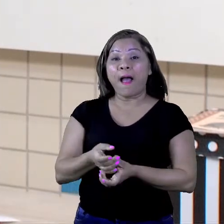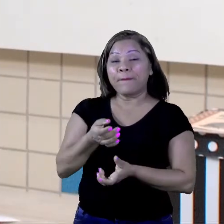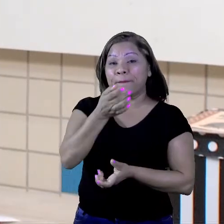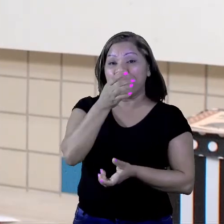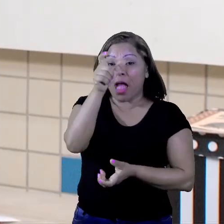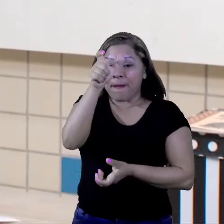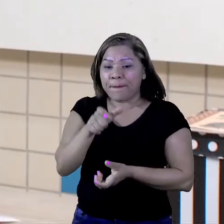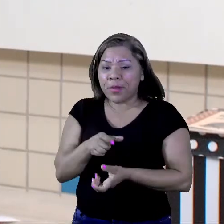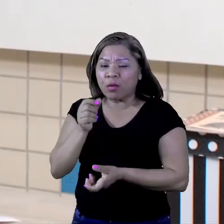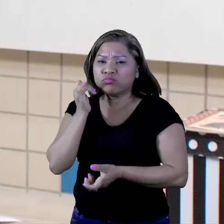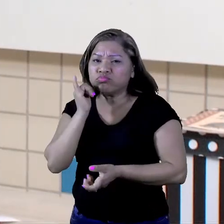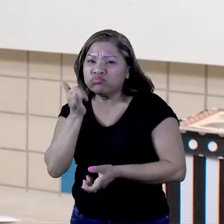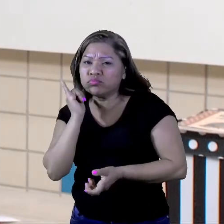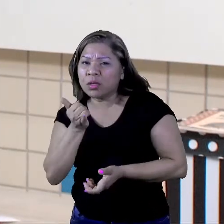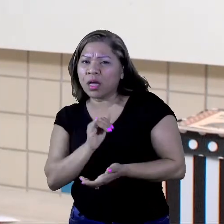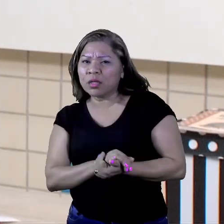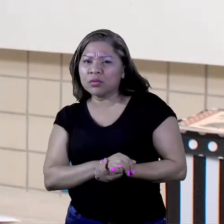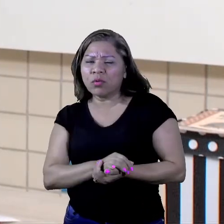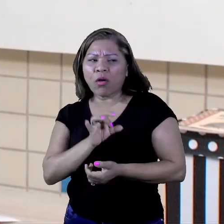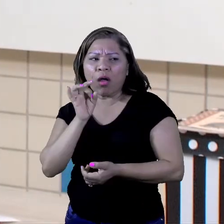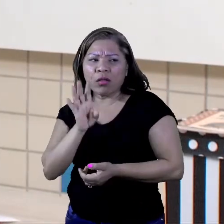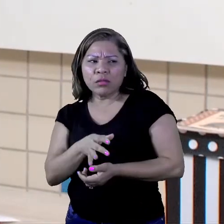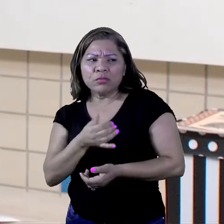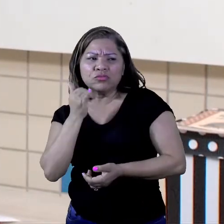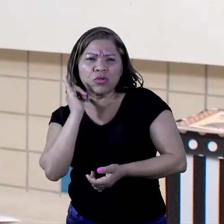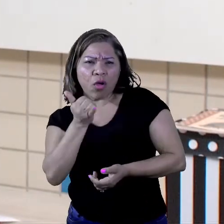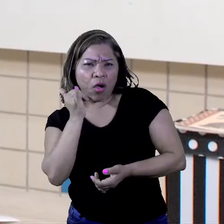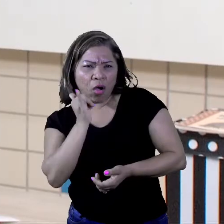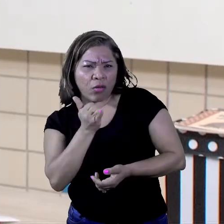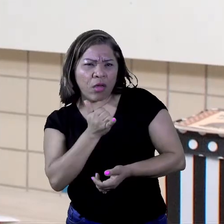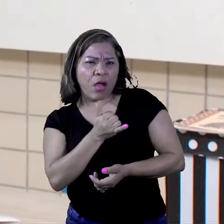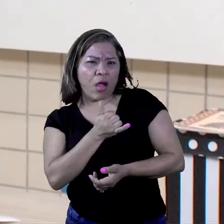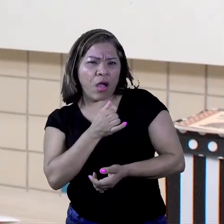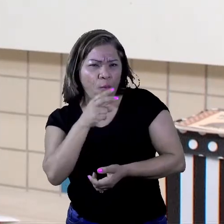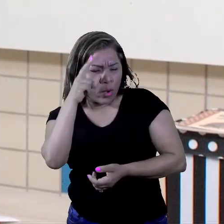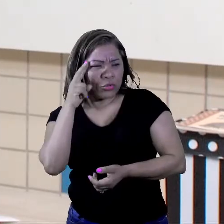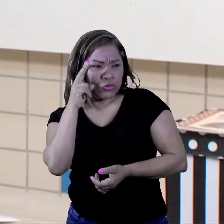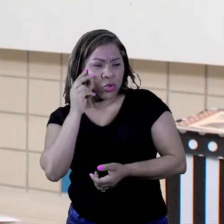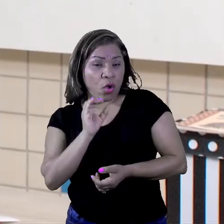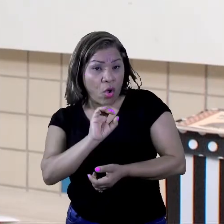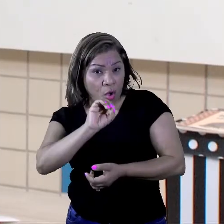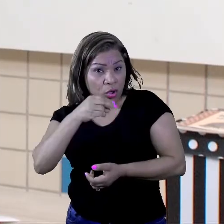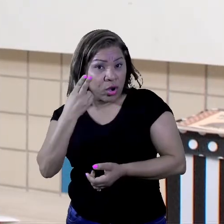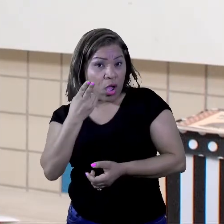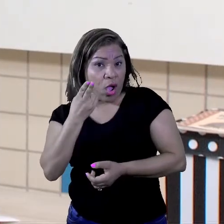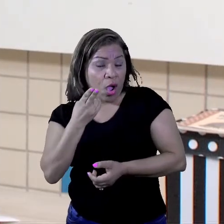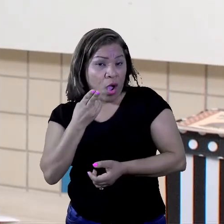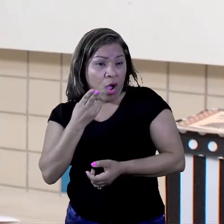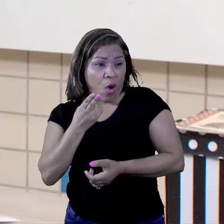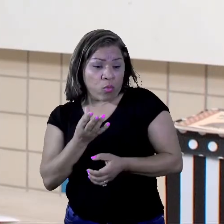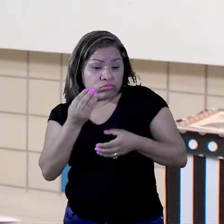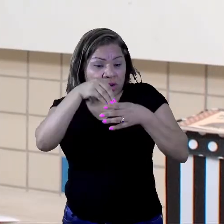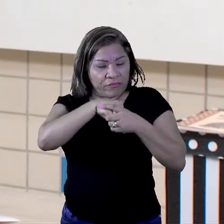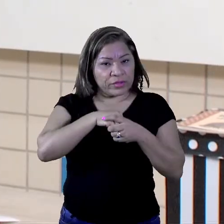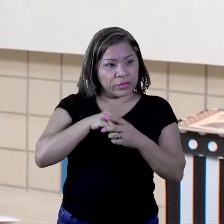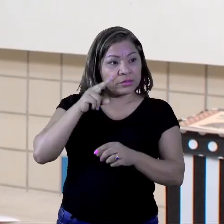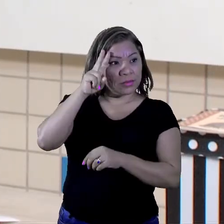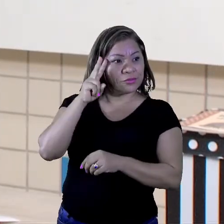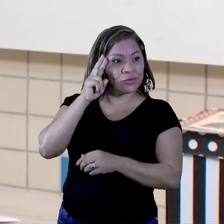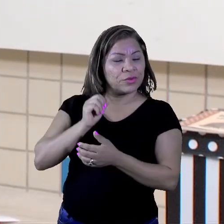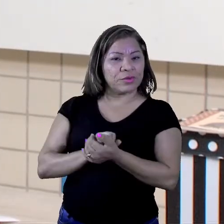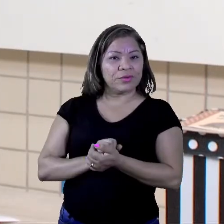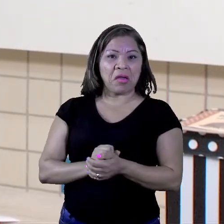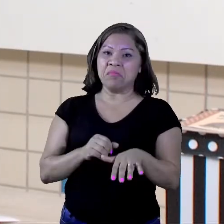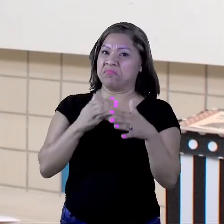bonita do laço de fita, ele só narrou a história ou ele era um personagem, ele participava da história? Parabéns para